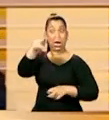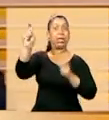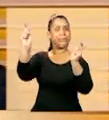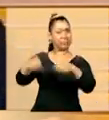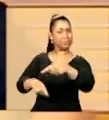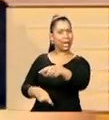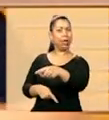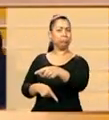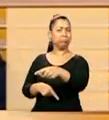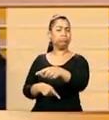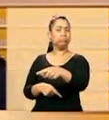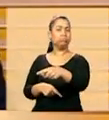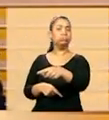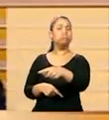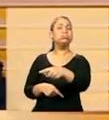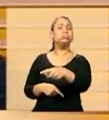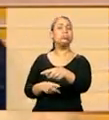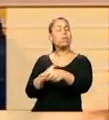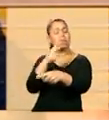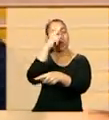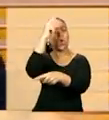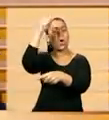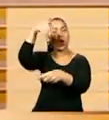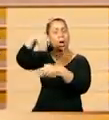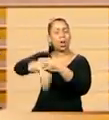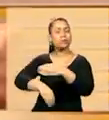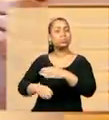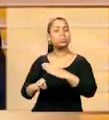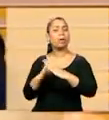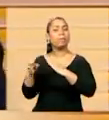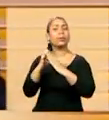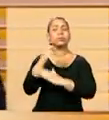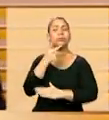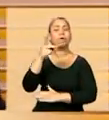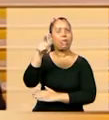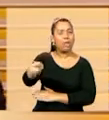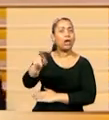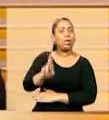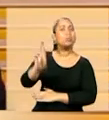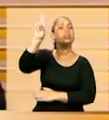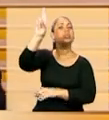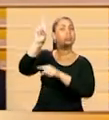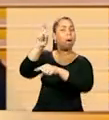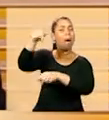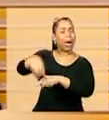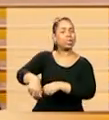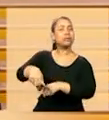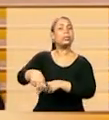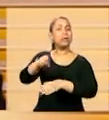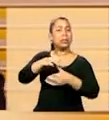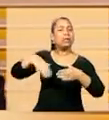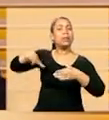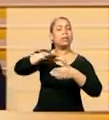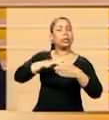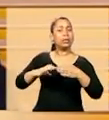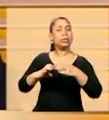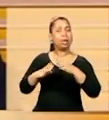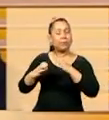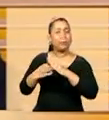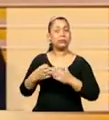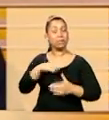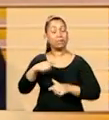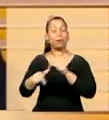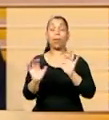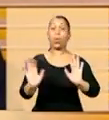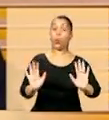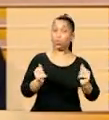pessoa pode ter um papel mais preponderante aqui dentro da equipe, de ser um líder aqui dentro da turma? Tem esse